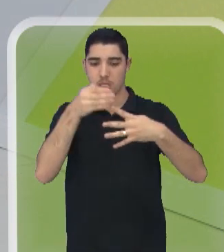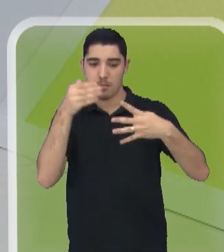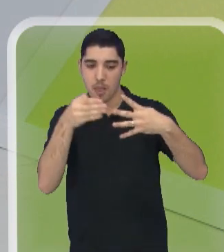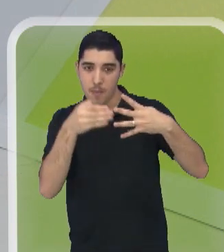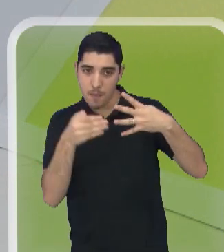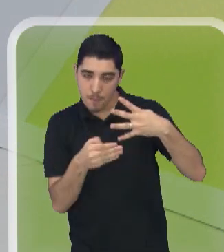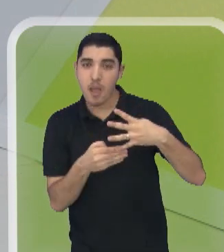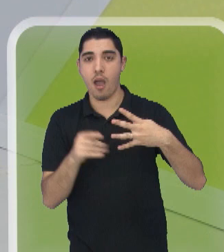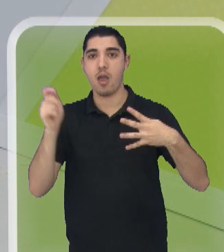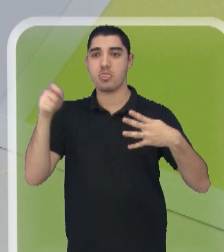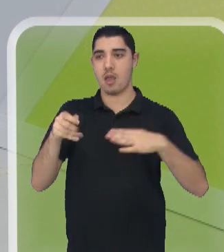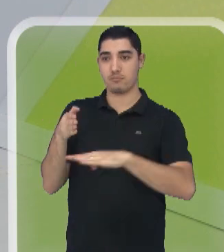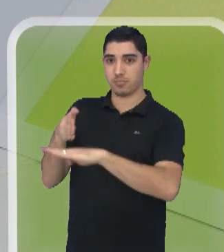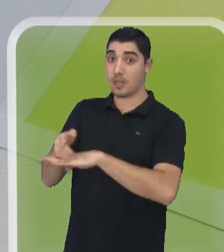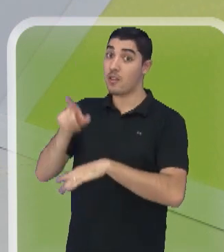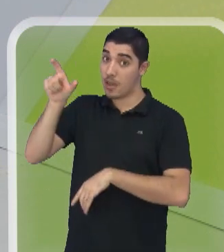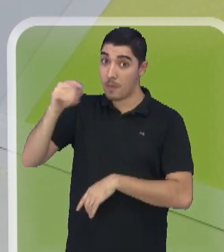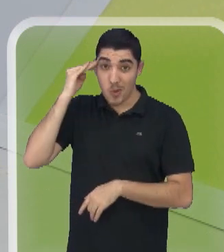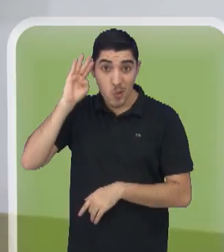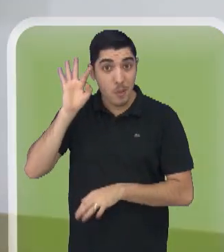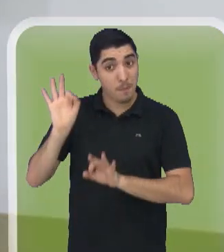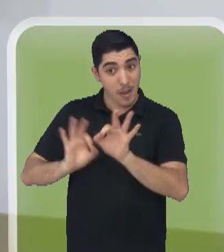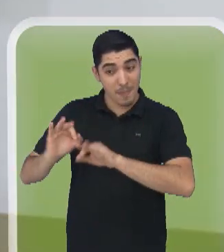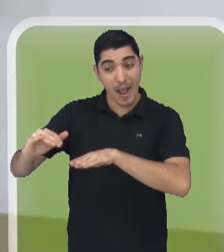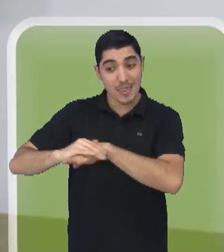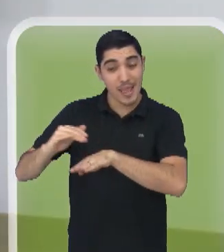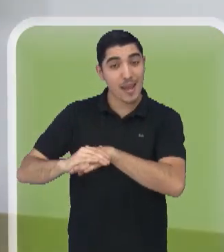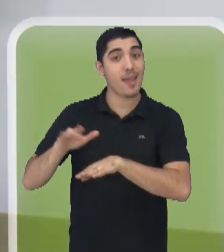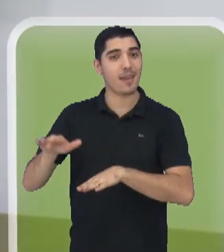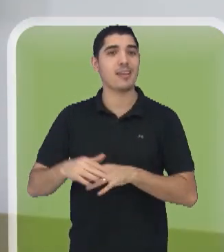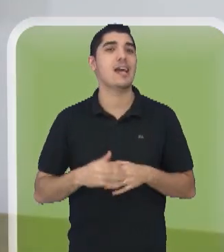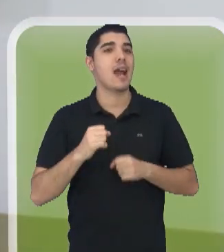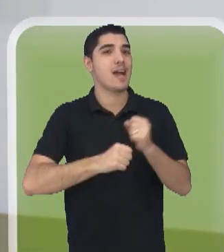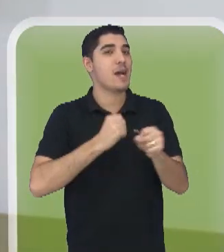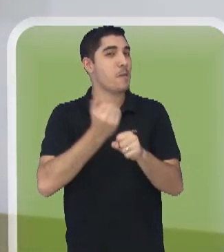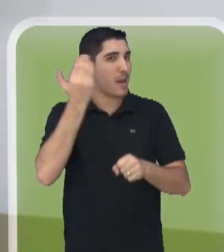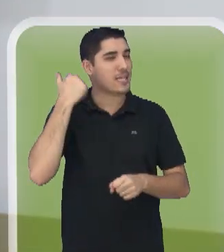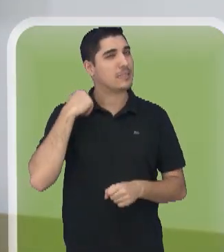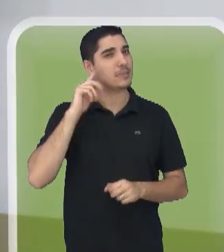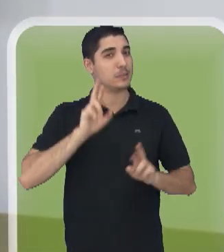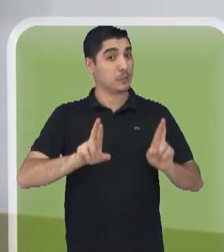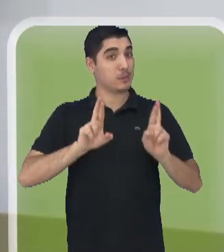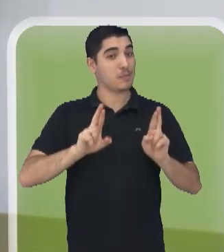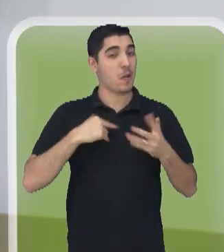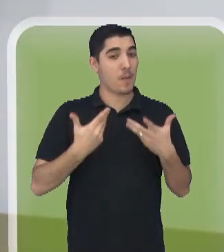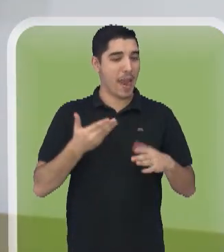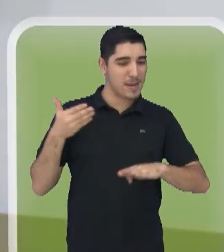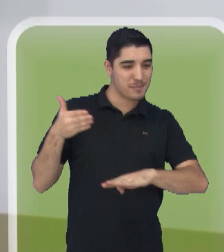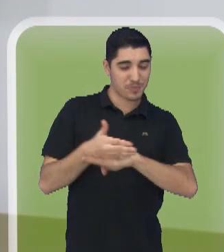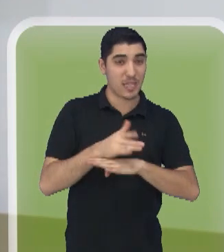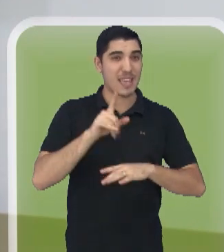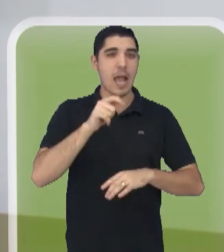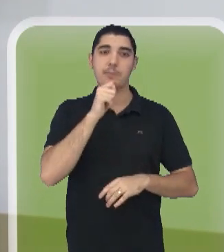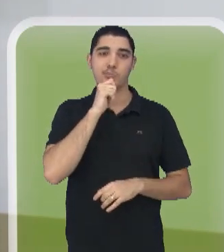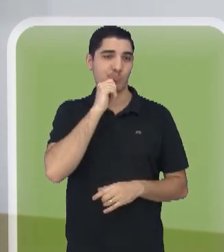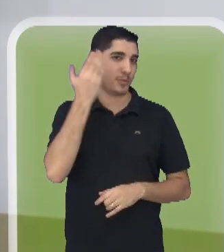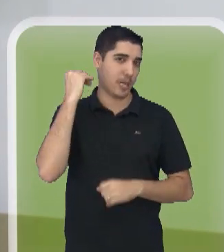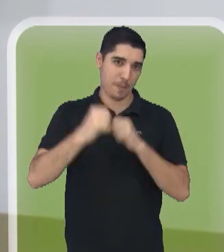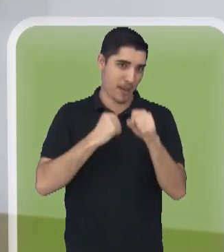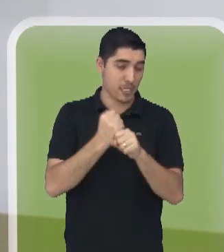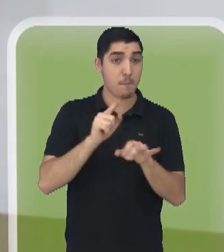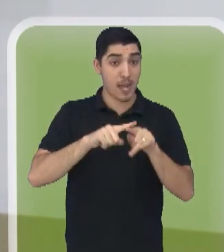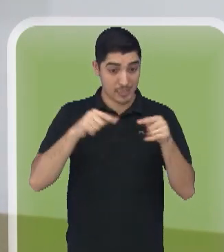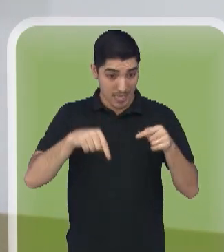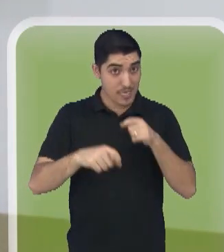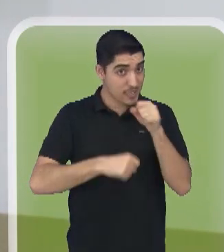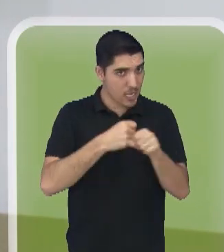do calendário, viu, Brunão? Prepara o tênis, hein, Brunão? O ano passado eu prometi participar de algumas provas aqui, não fiz, mas esse ano pelo menos 1 ou 2